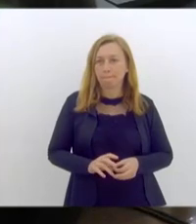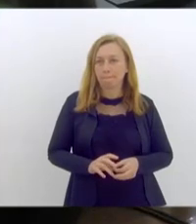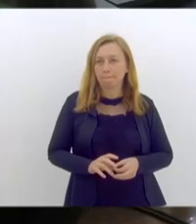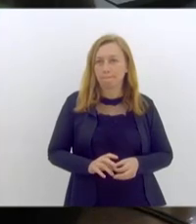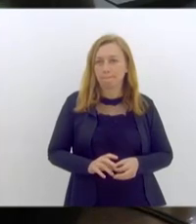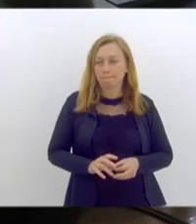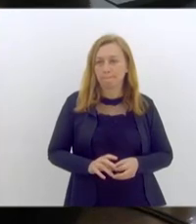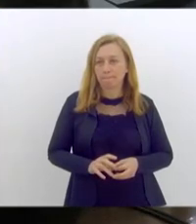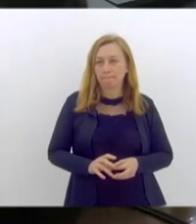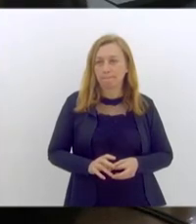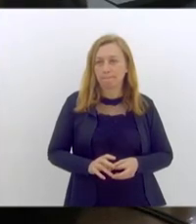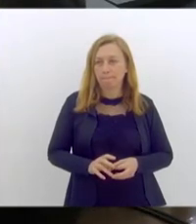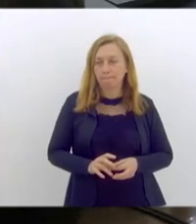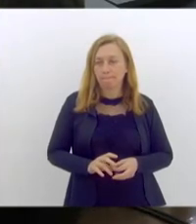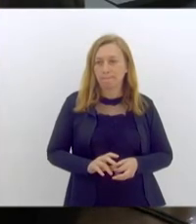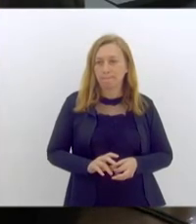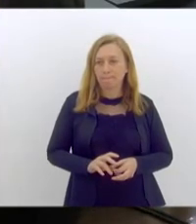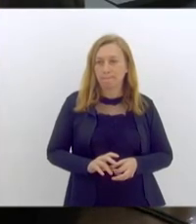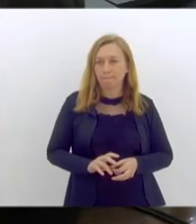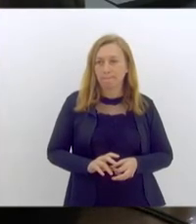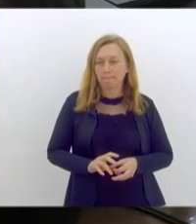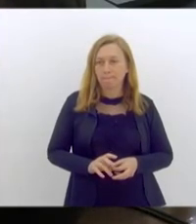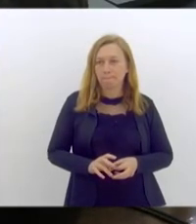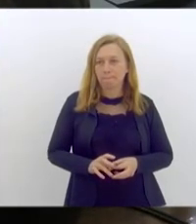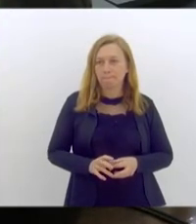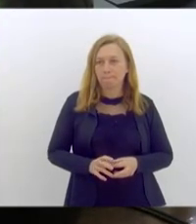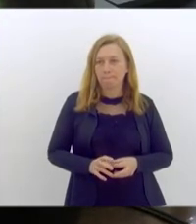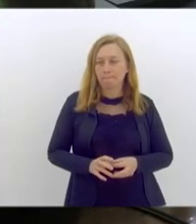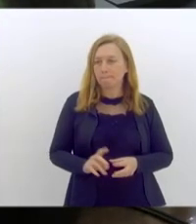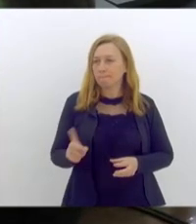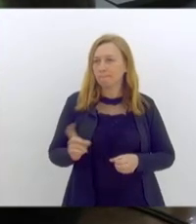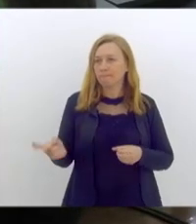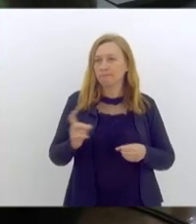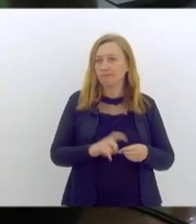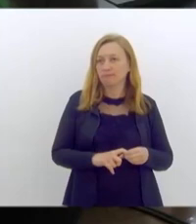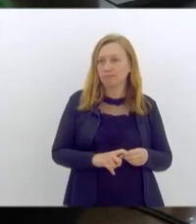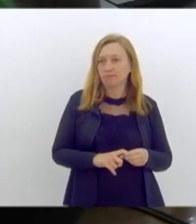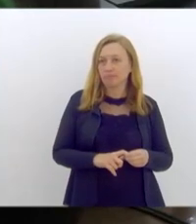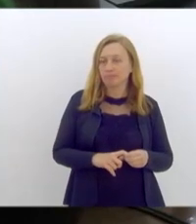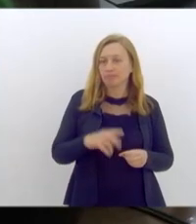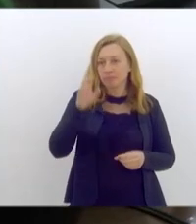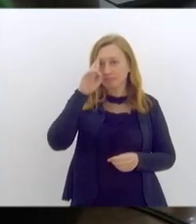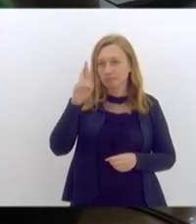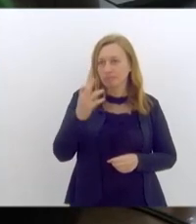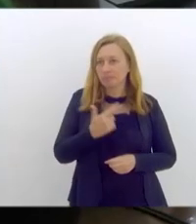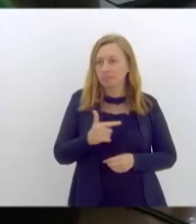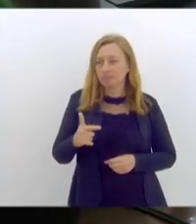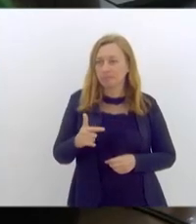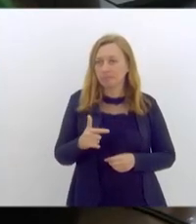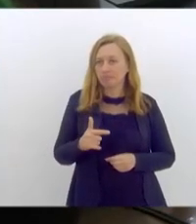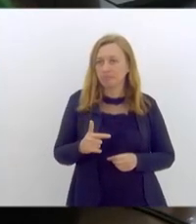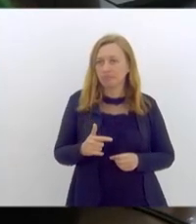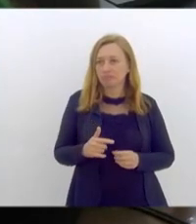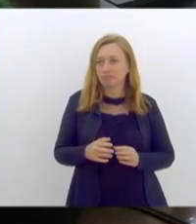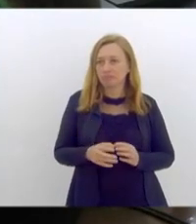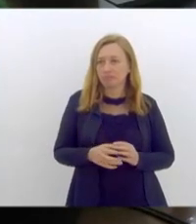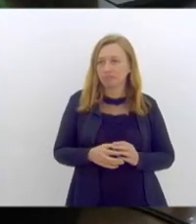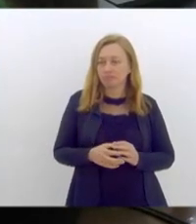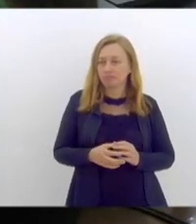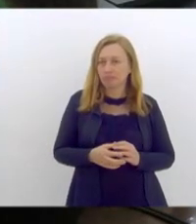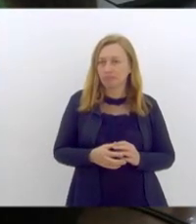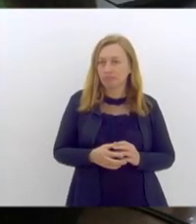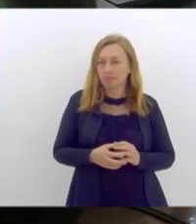porque não teve não não volta para senhora porque não teve equação é que ele não